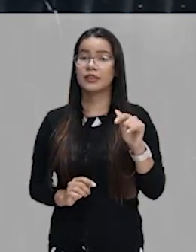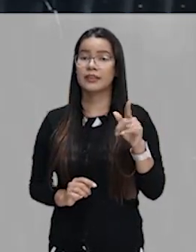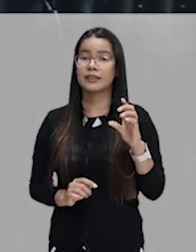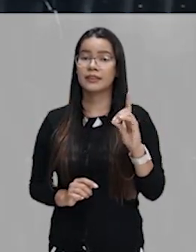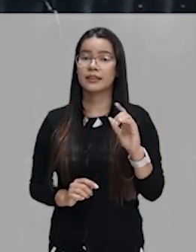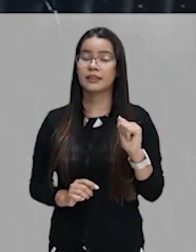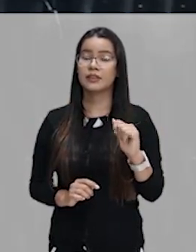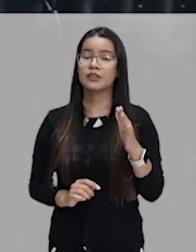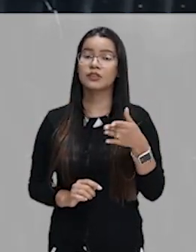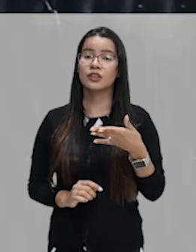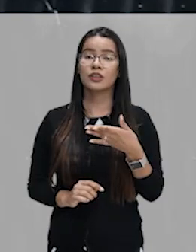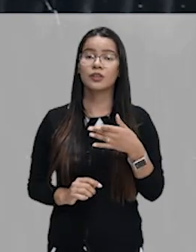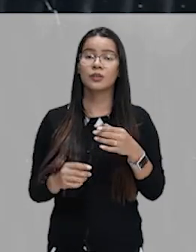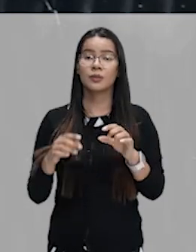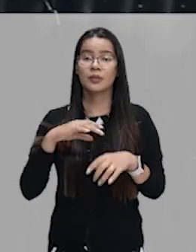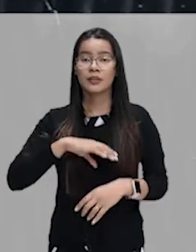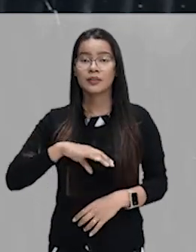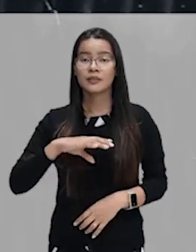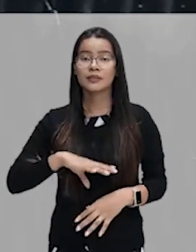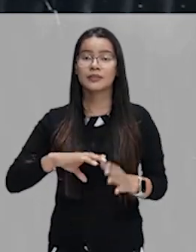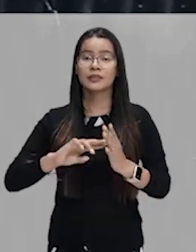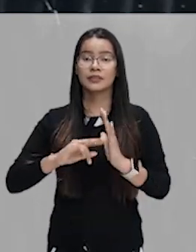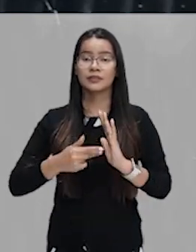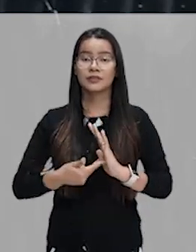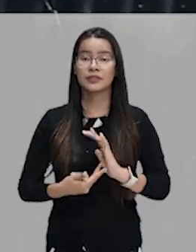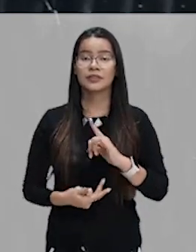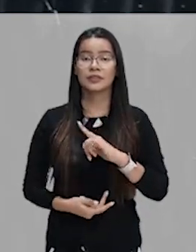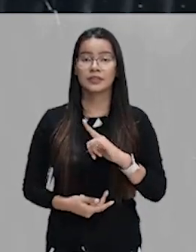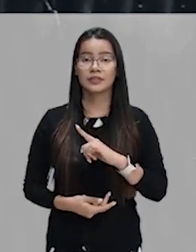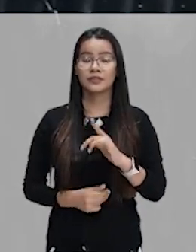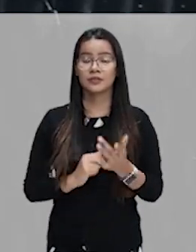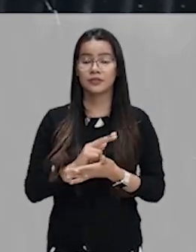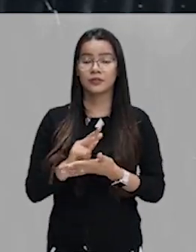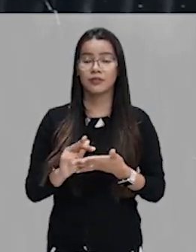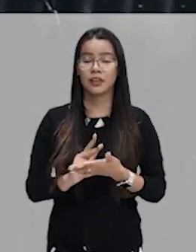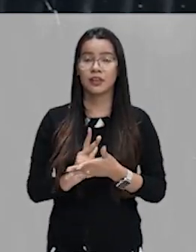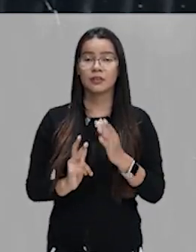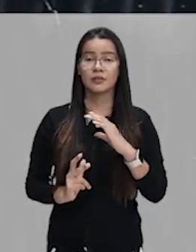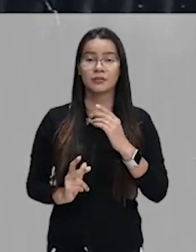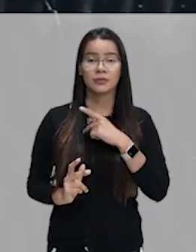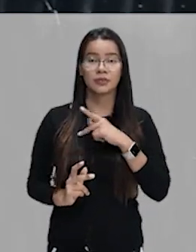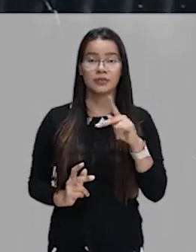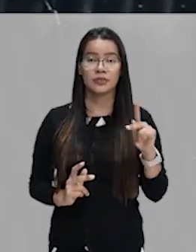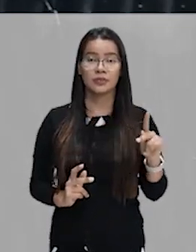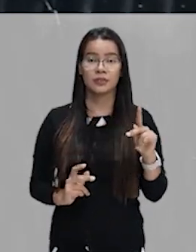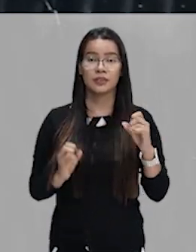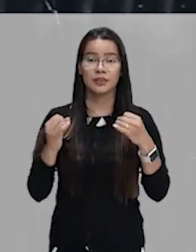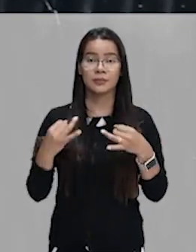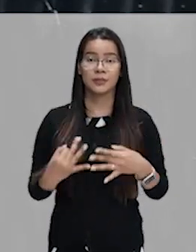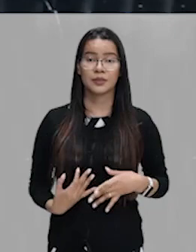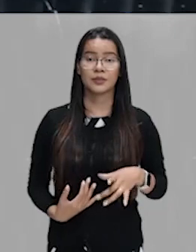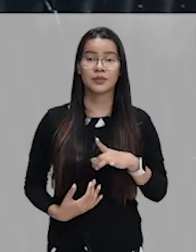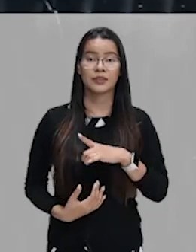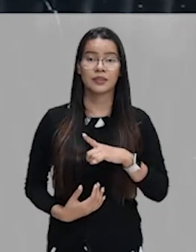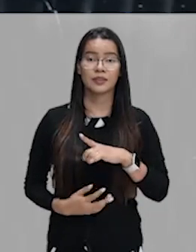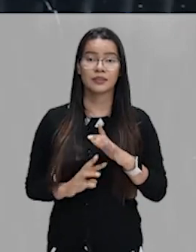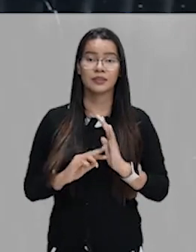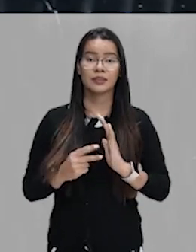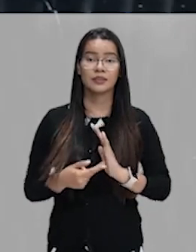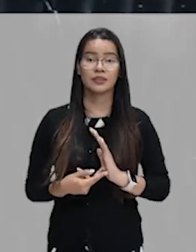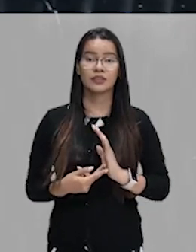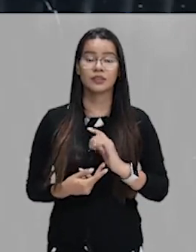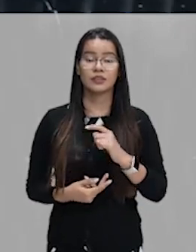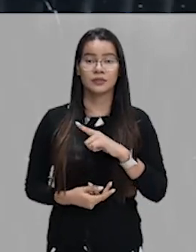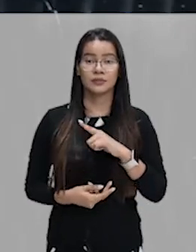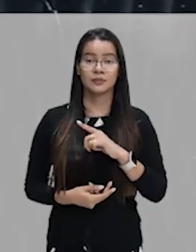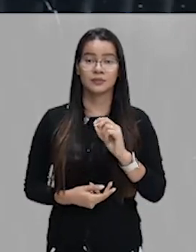significa o verbo haver. Vários professores mencionam haver com sentido de existir, só para demonstrar